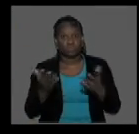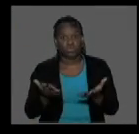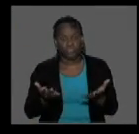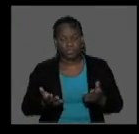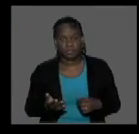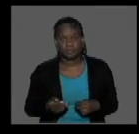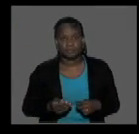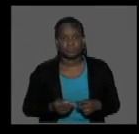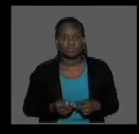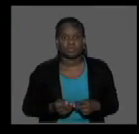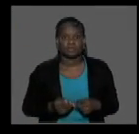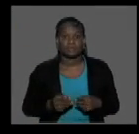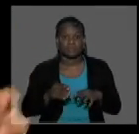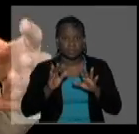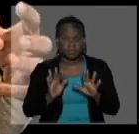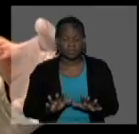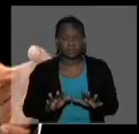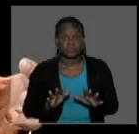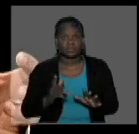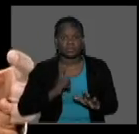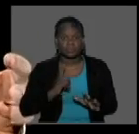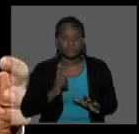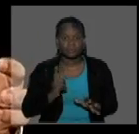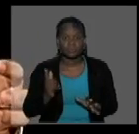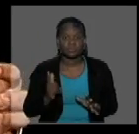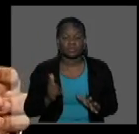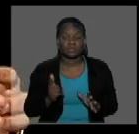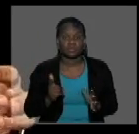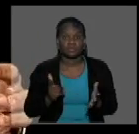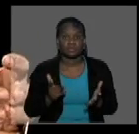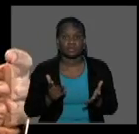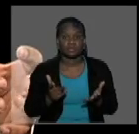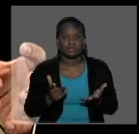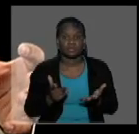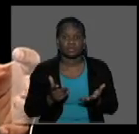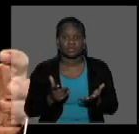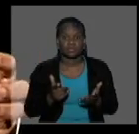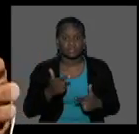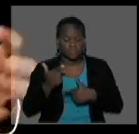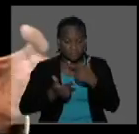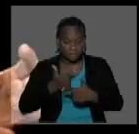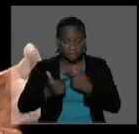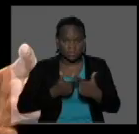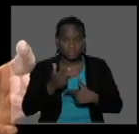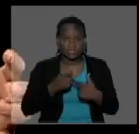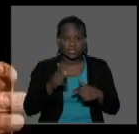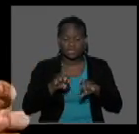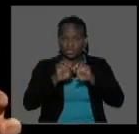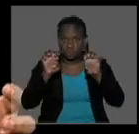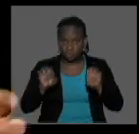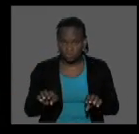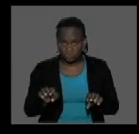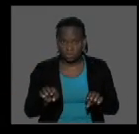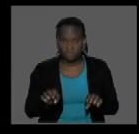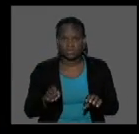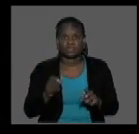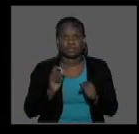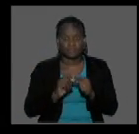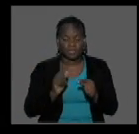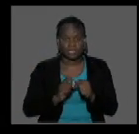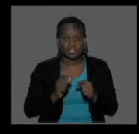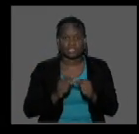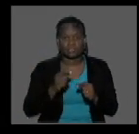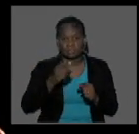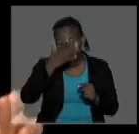contínuo, mas tem essa ação estruturante, né, que